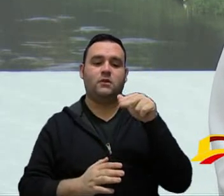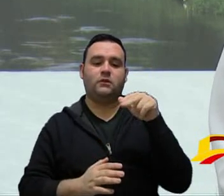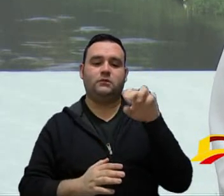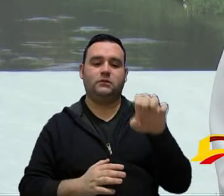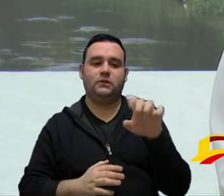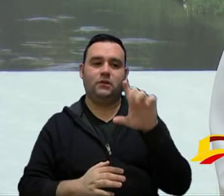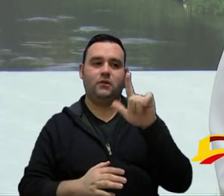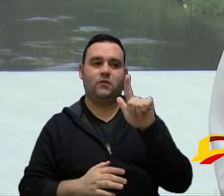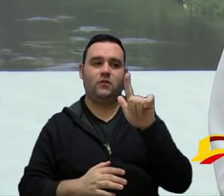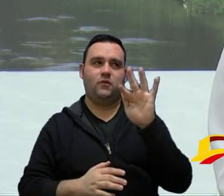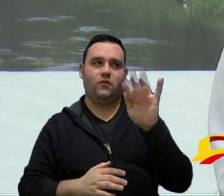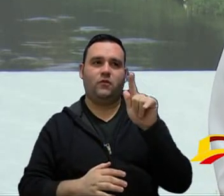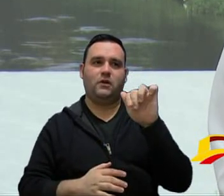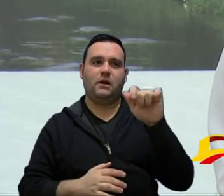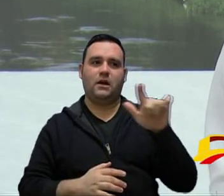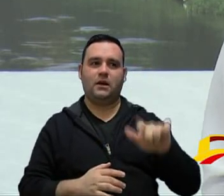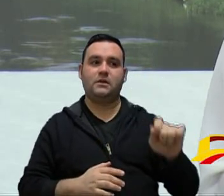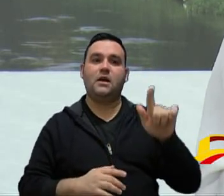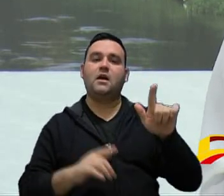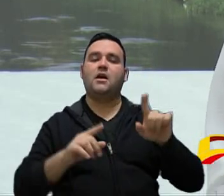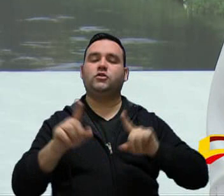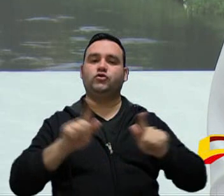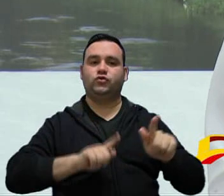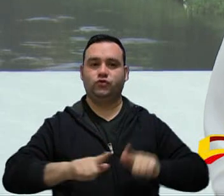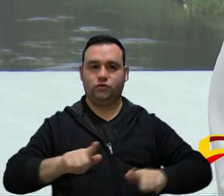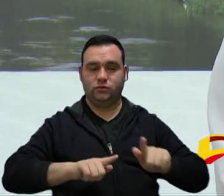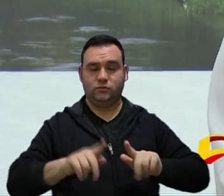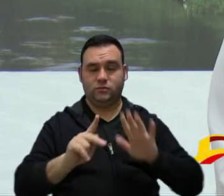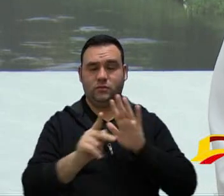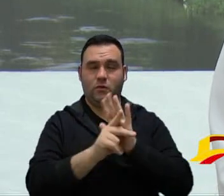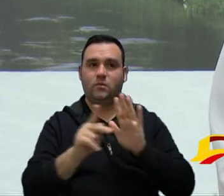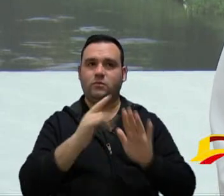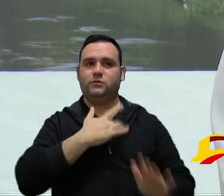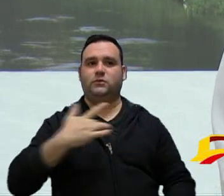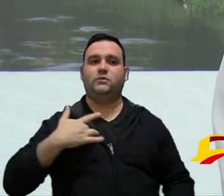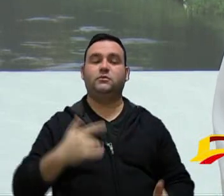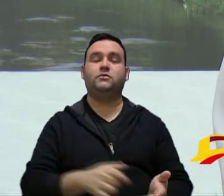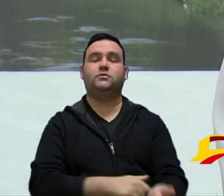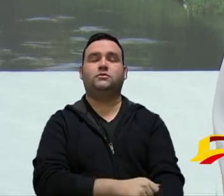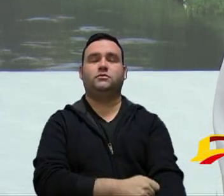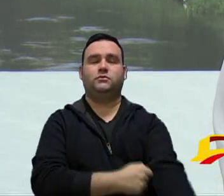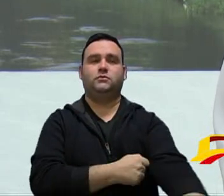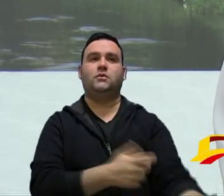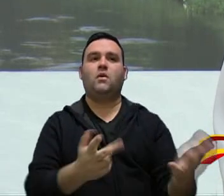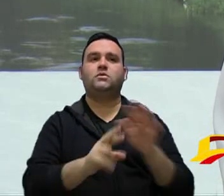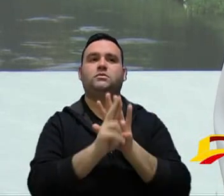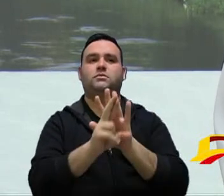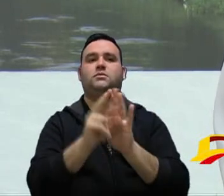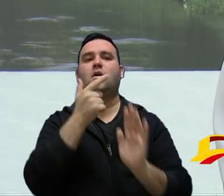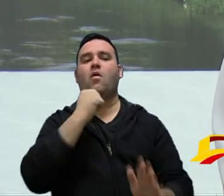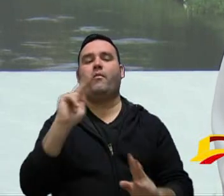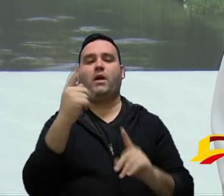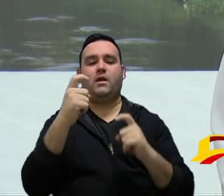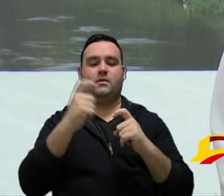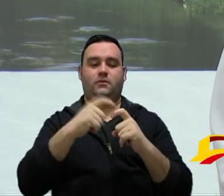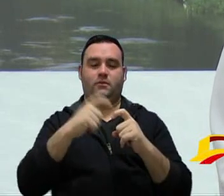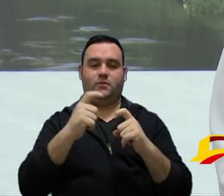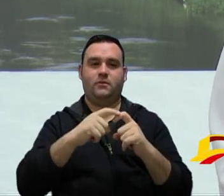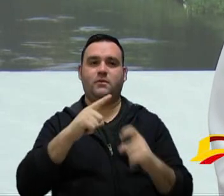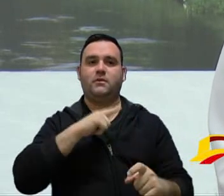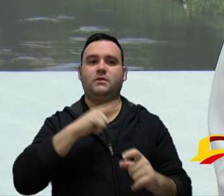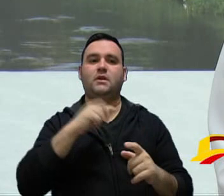ferraz fogaça gestora da saúde e representando neste ato o vereador hélio